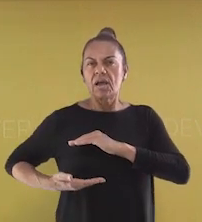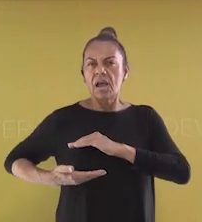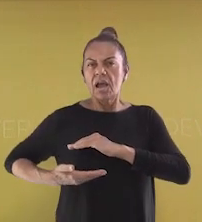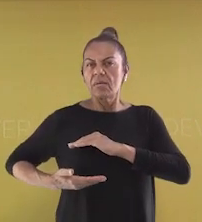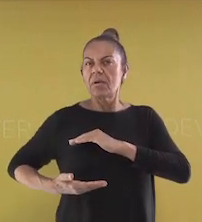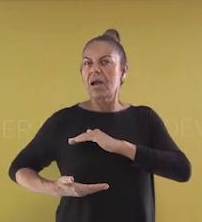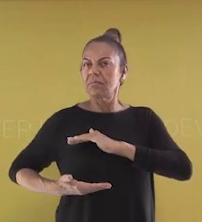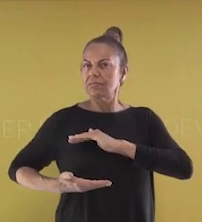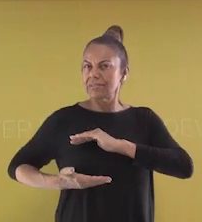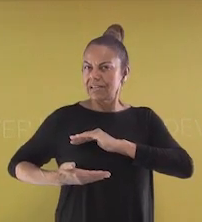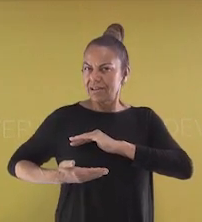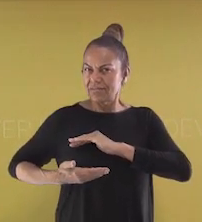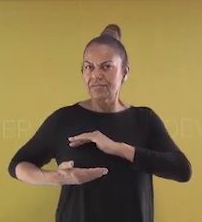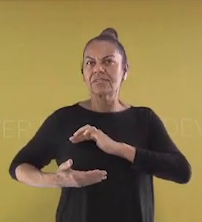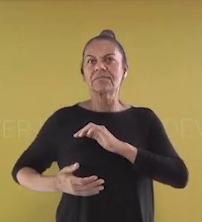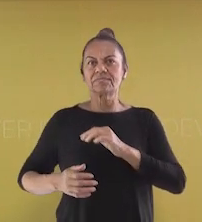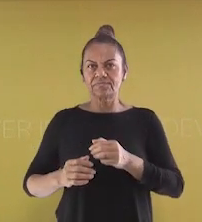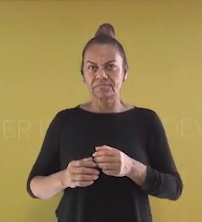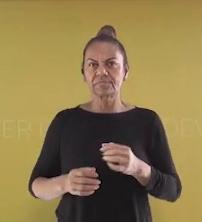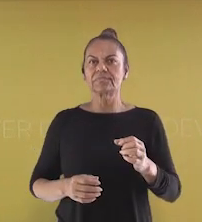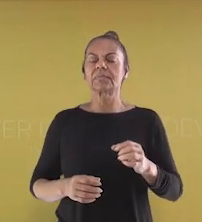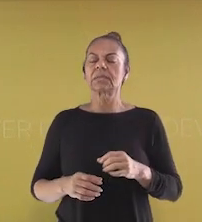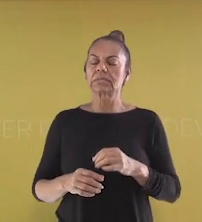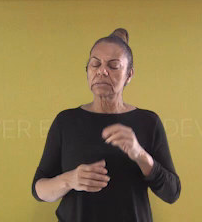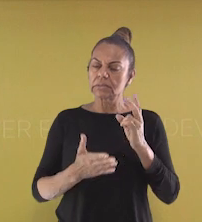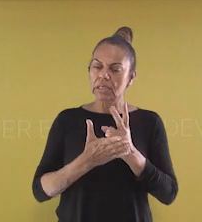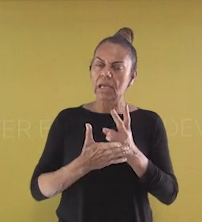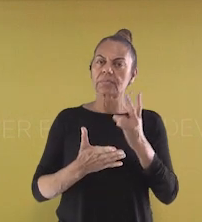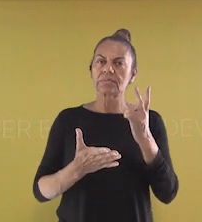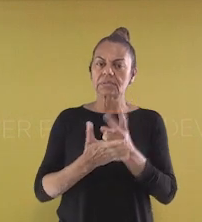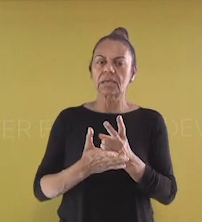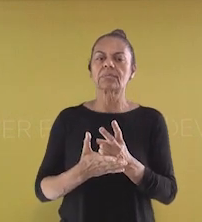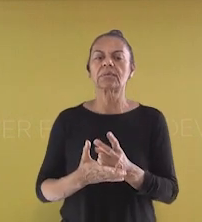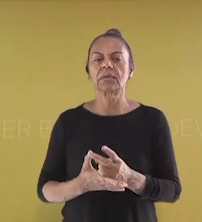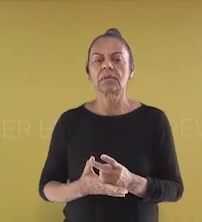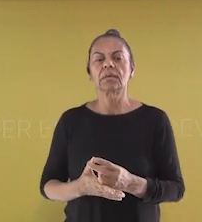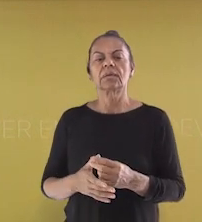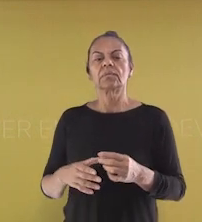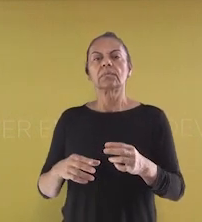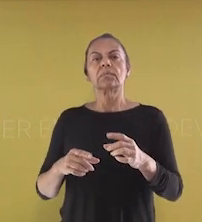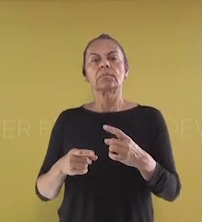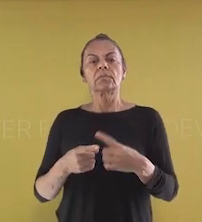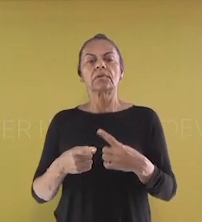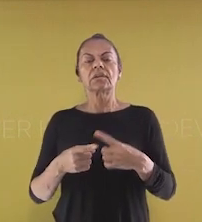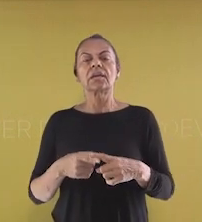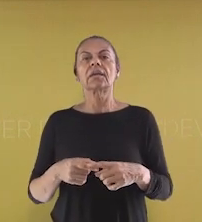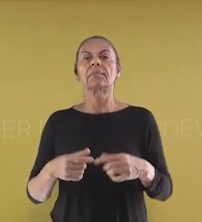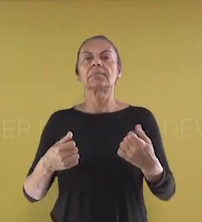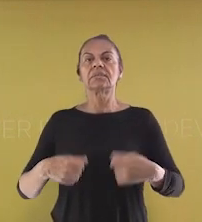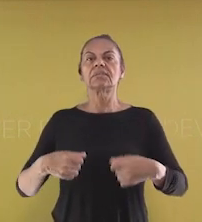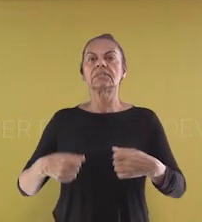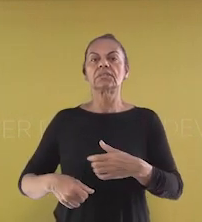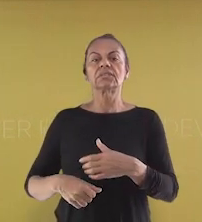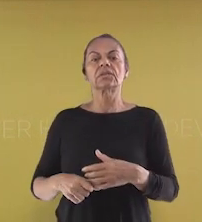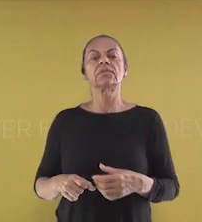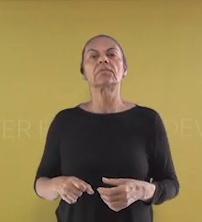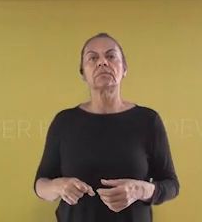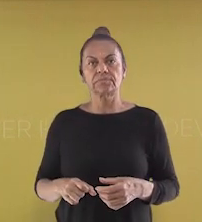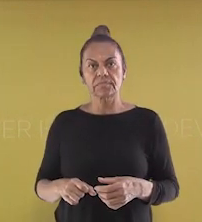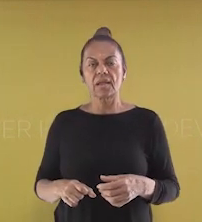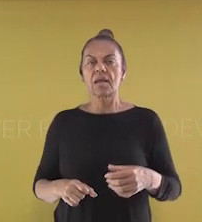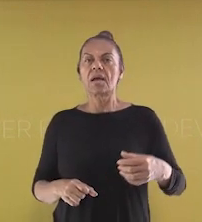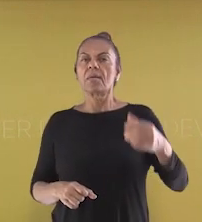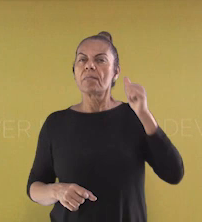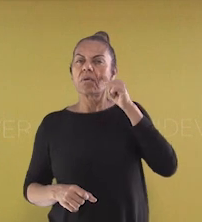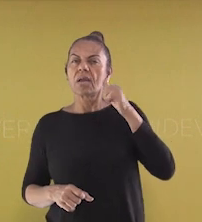realizado periodicamente o exame de mamografia de rastreamento, exame realizado quando não há